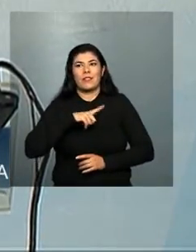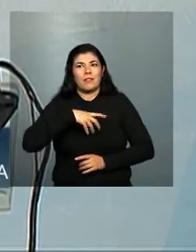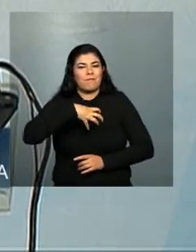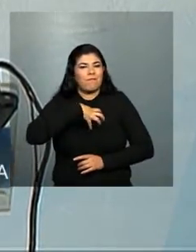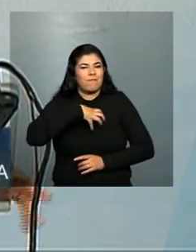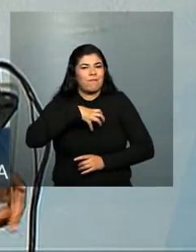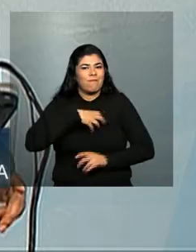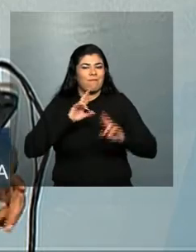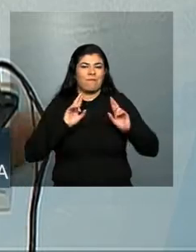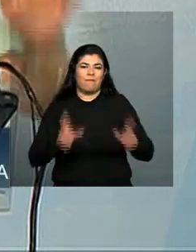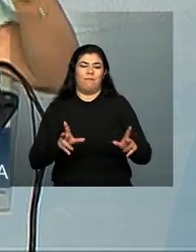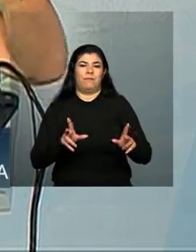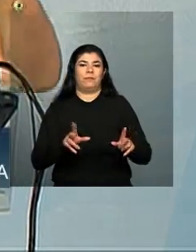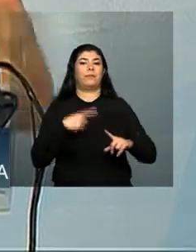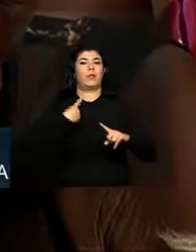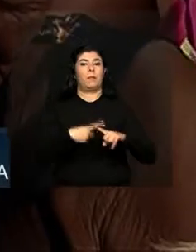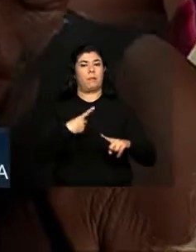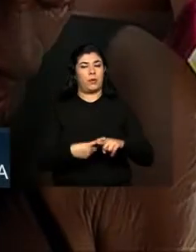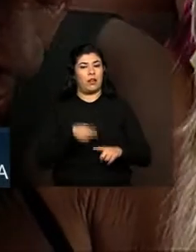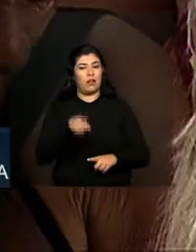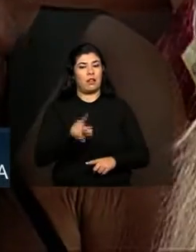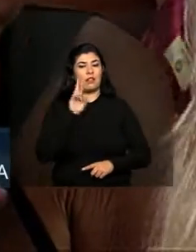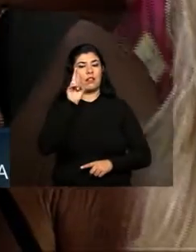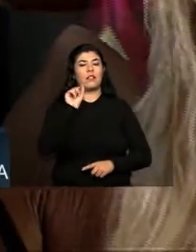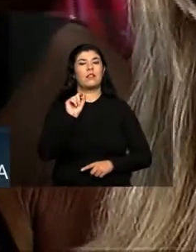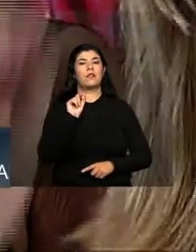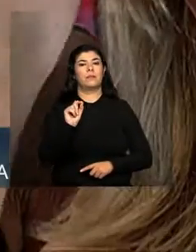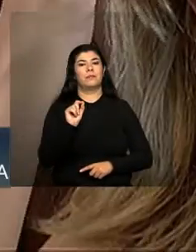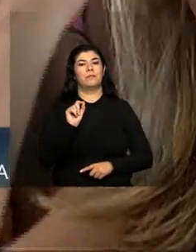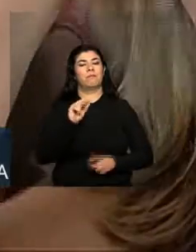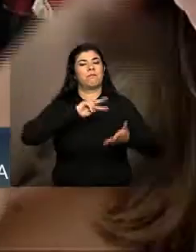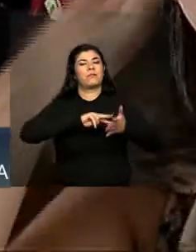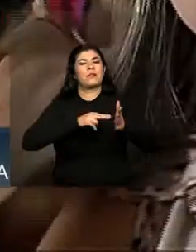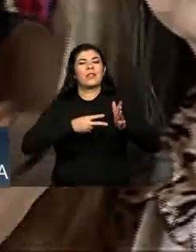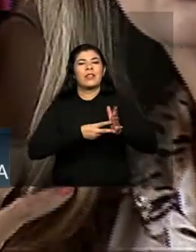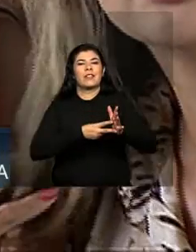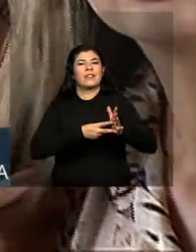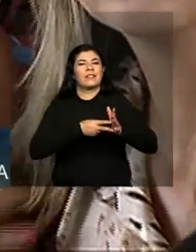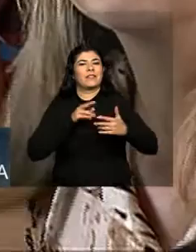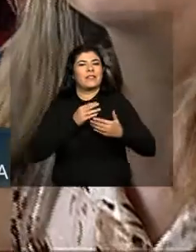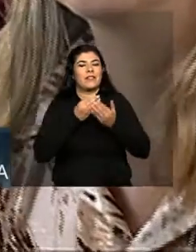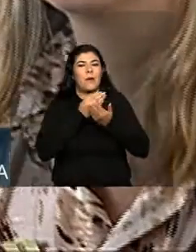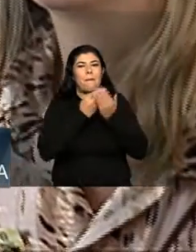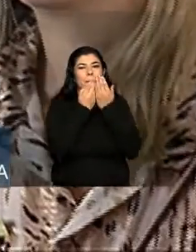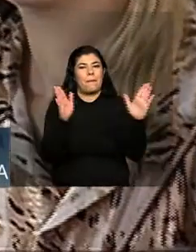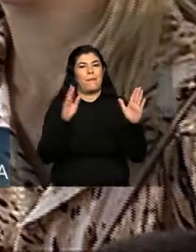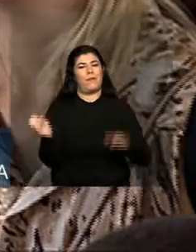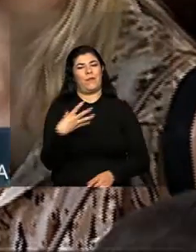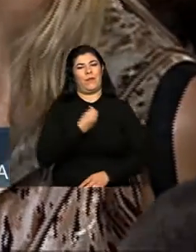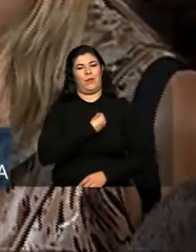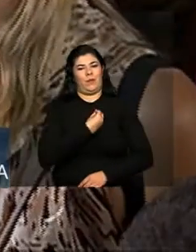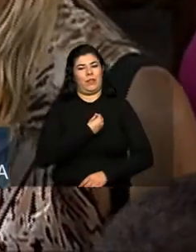simbologia. Sabe por quê? É um símbolo de uma nova vida. Porque quando